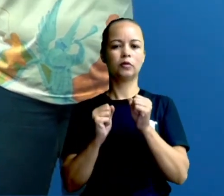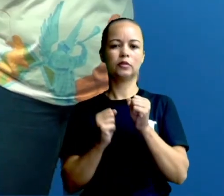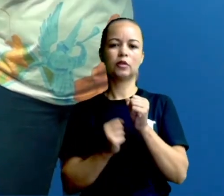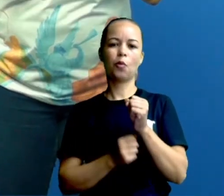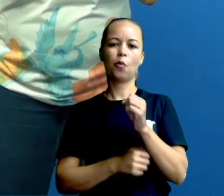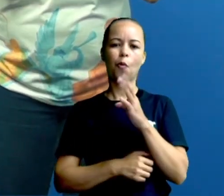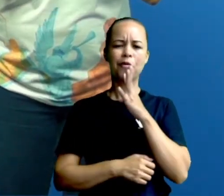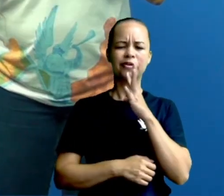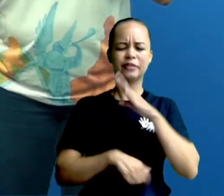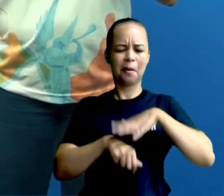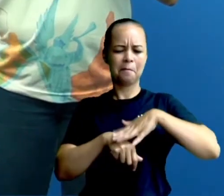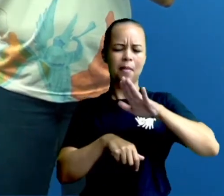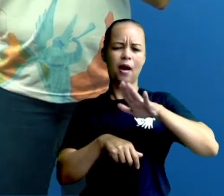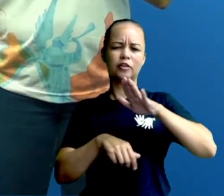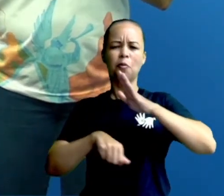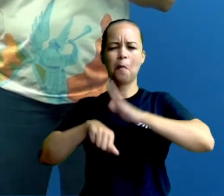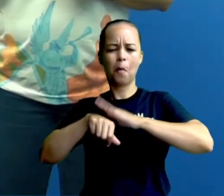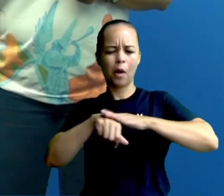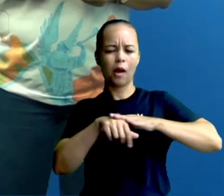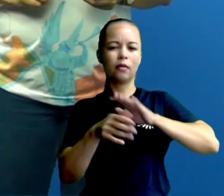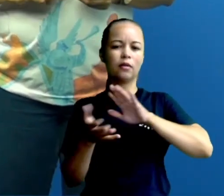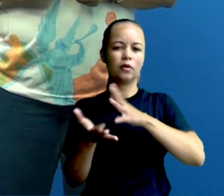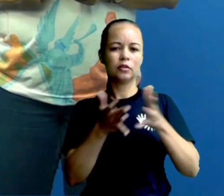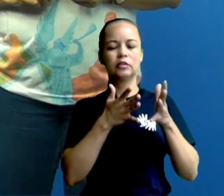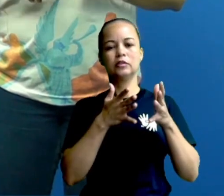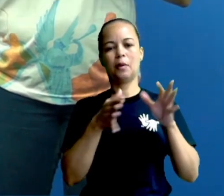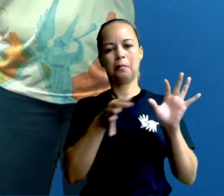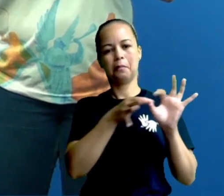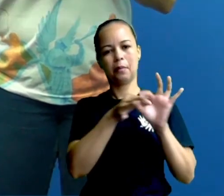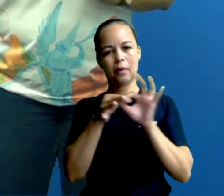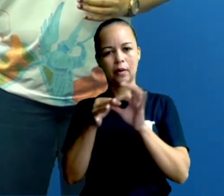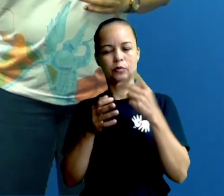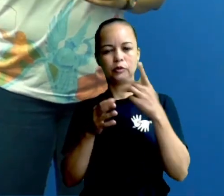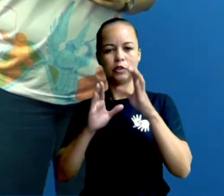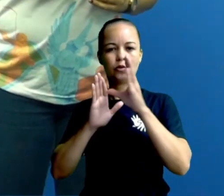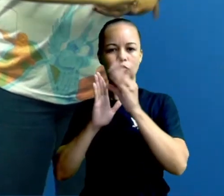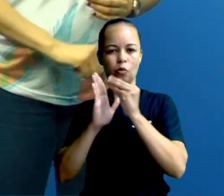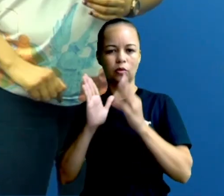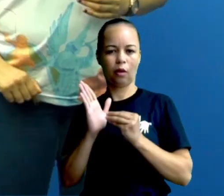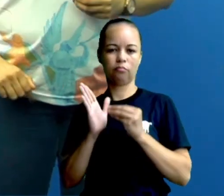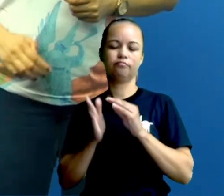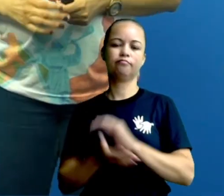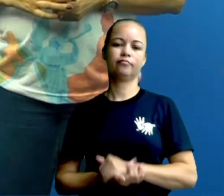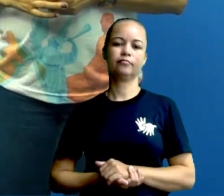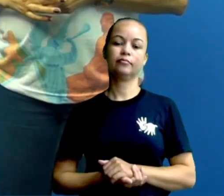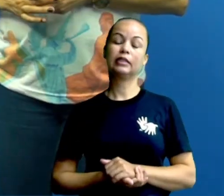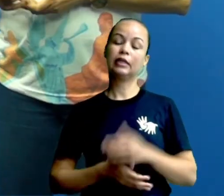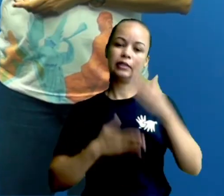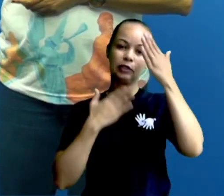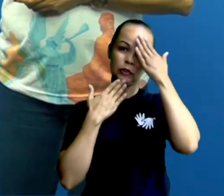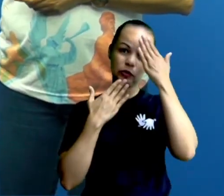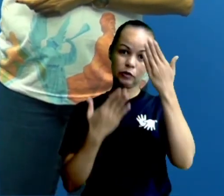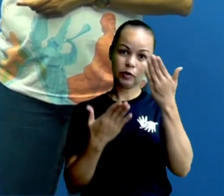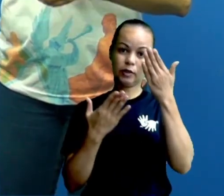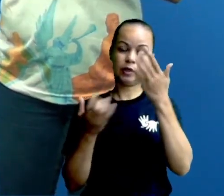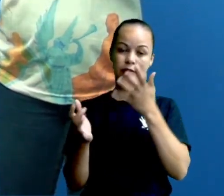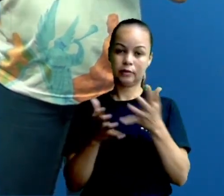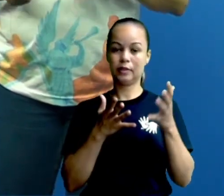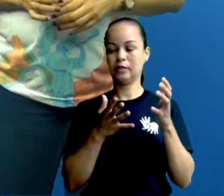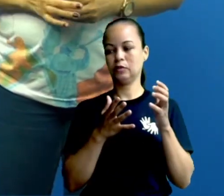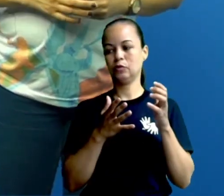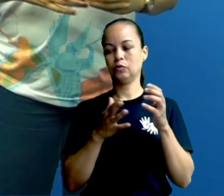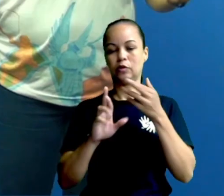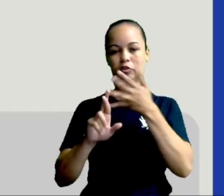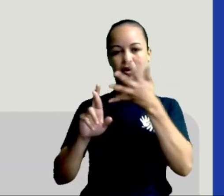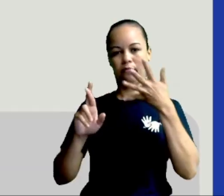dela a cada momento e interligar os seus conteúdos. Ok? Então, eu só tenho a agradecer as